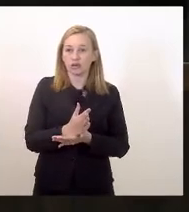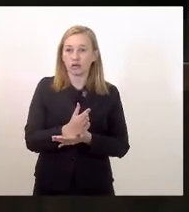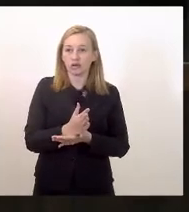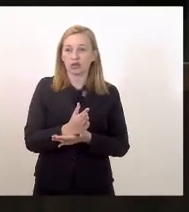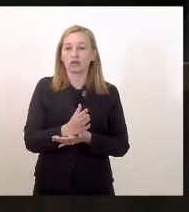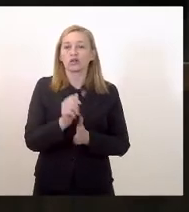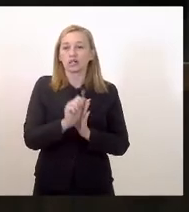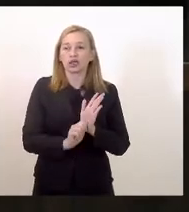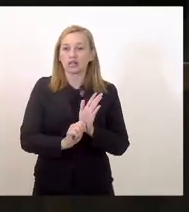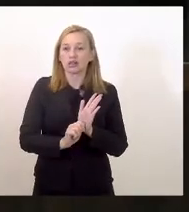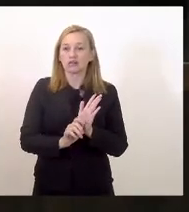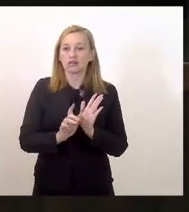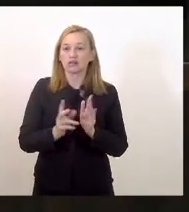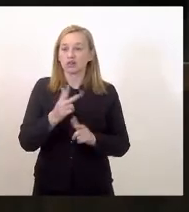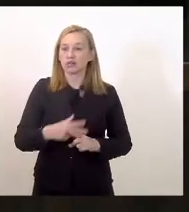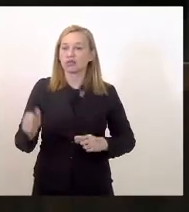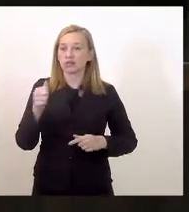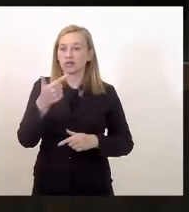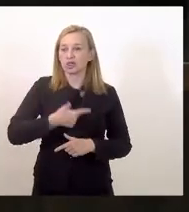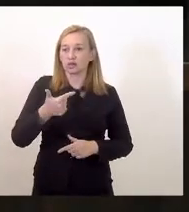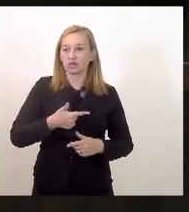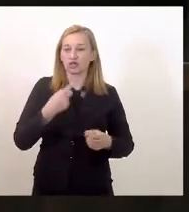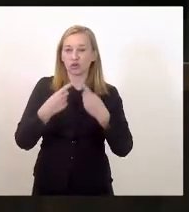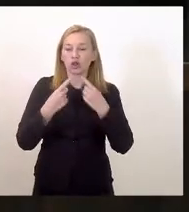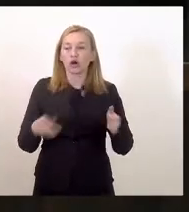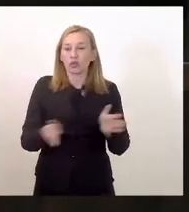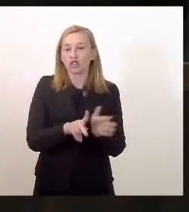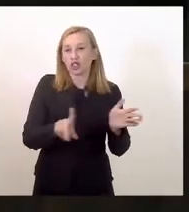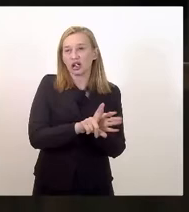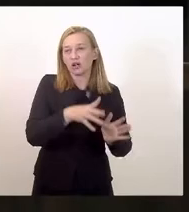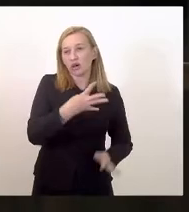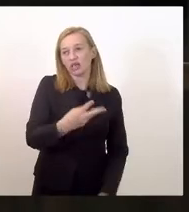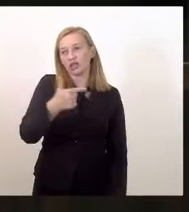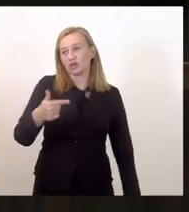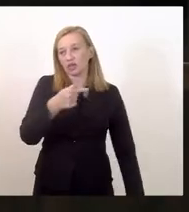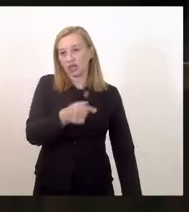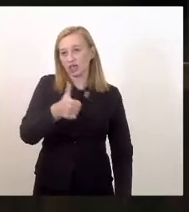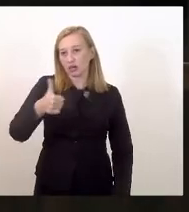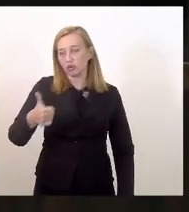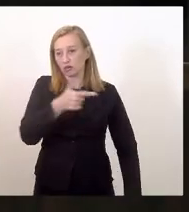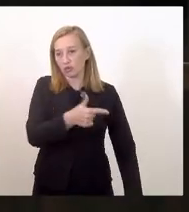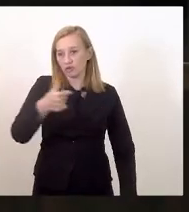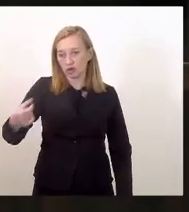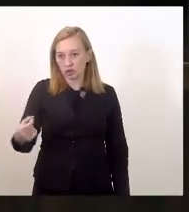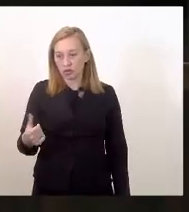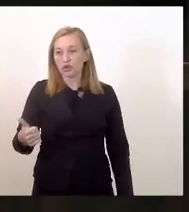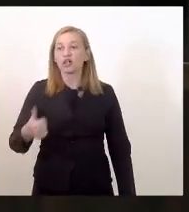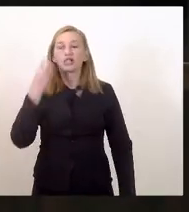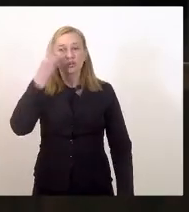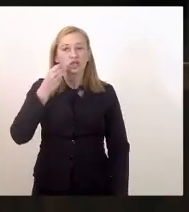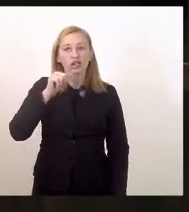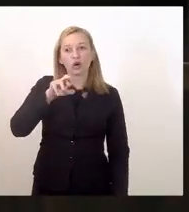redação do vencido para a segunda discussão. Projeto de Lei 4271 de 2021, de autoria do deputado Eurico Júnior,